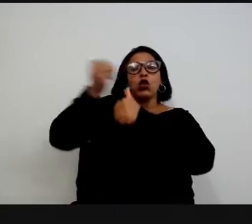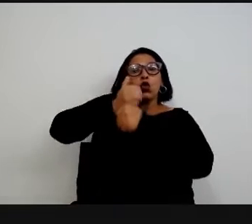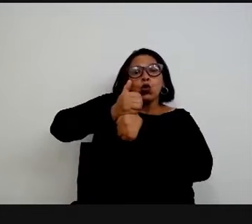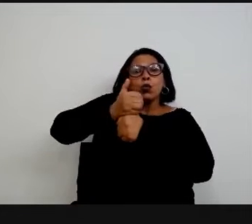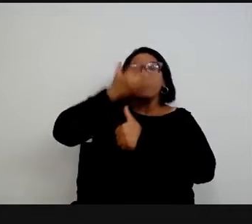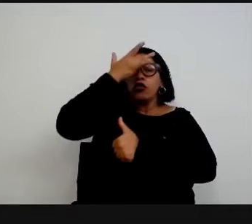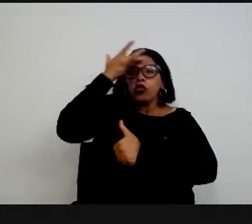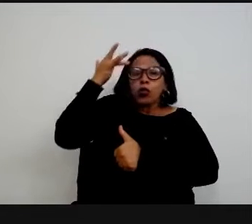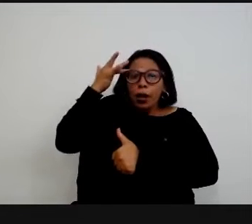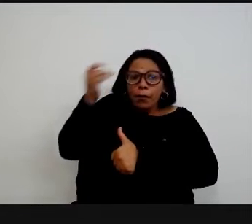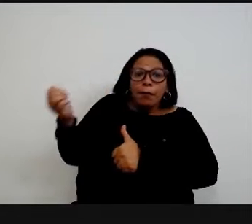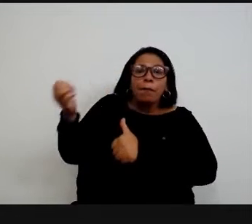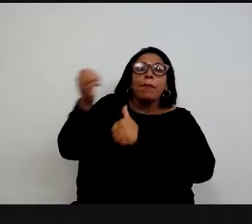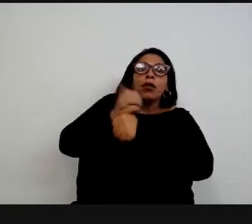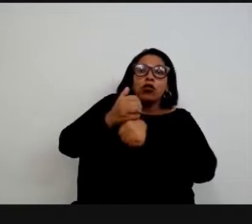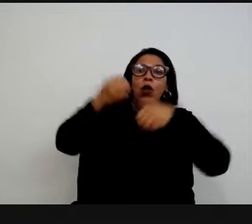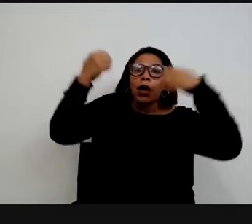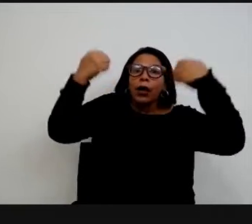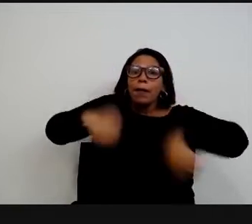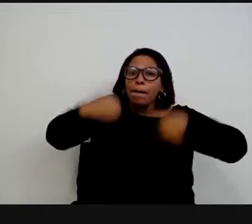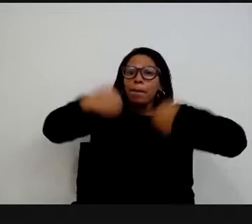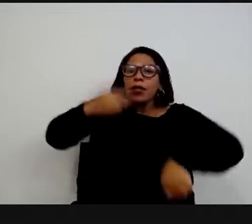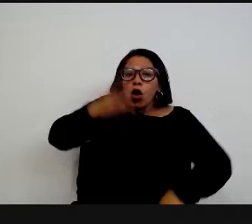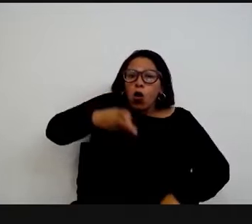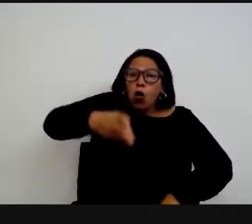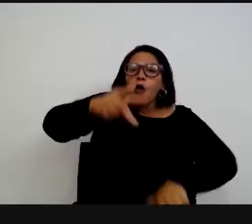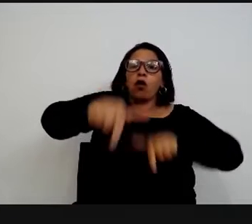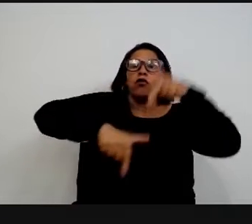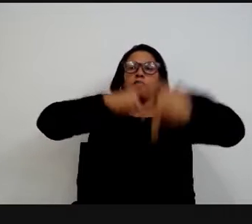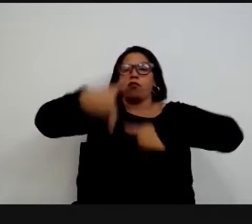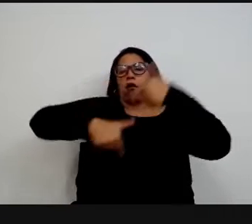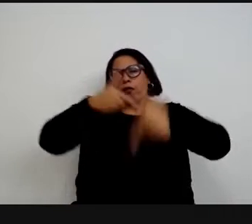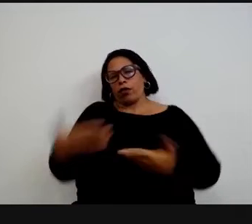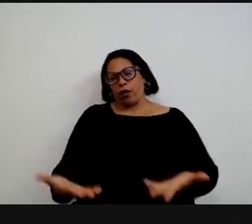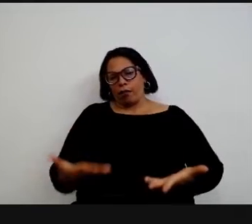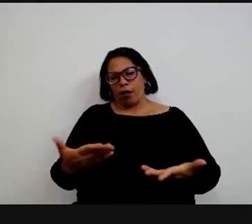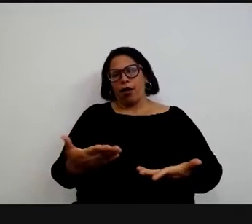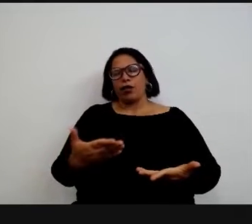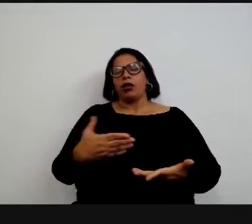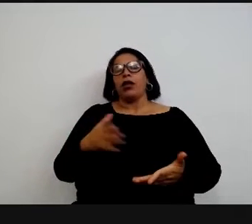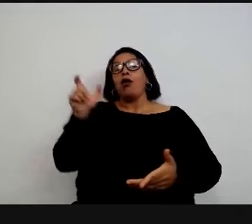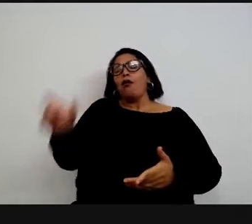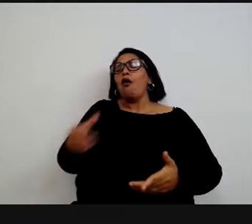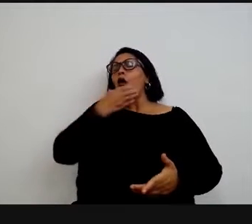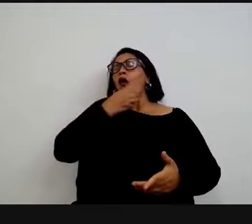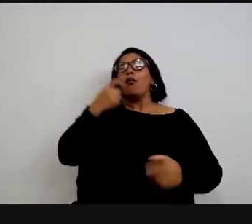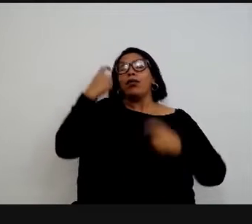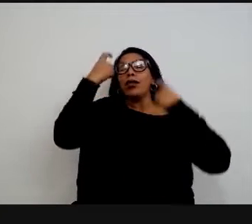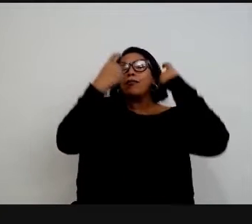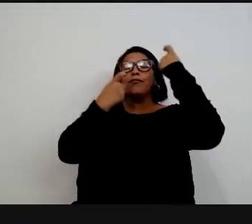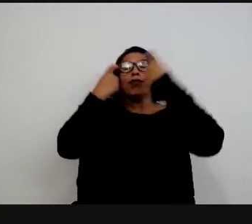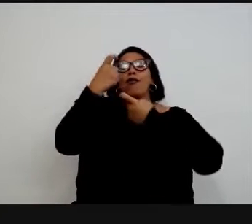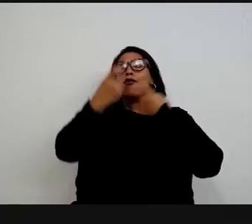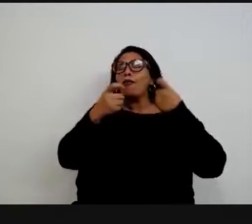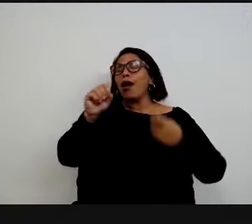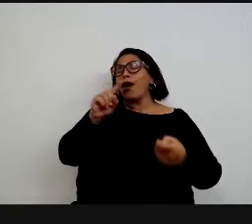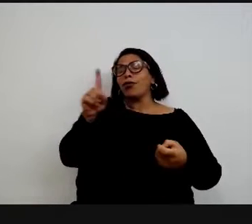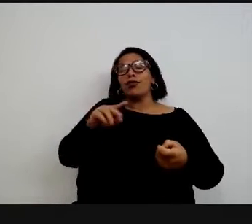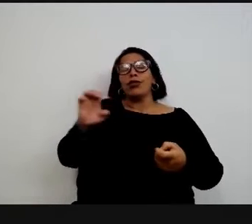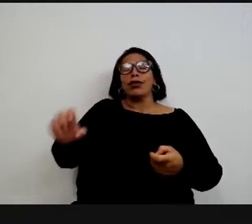da memória institucional que precisa. Zé Alcione, ele tá aí para aposentar e está preocupado com isso, porque